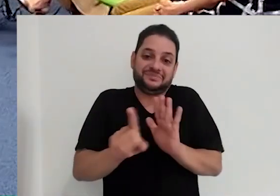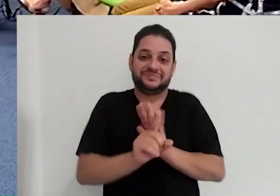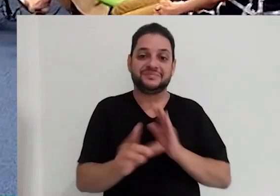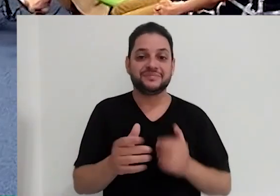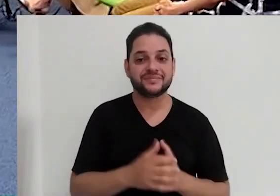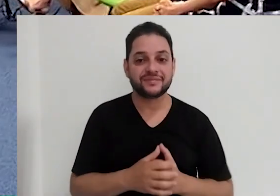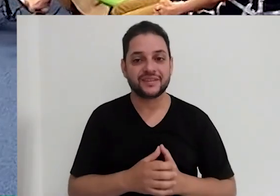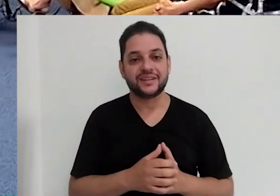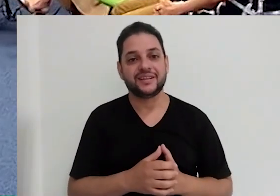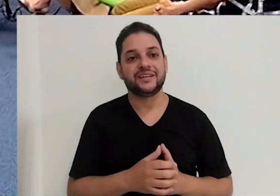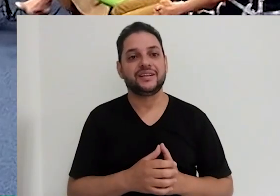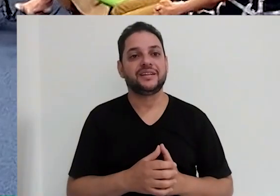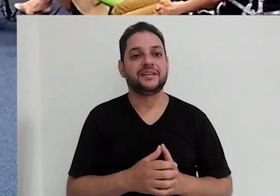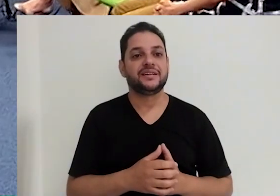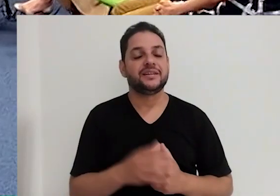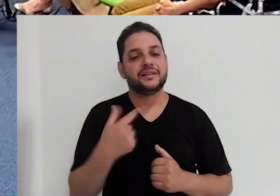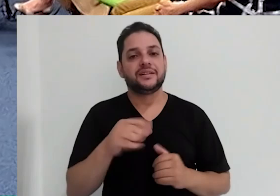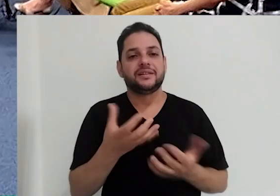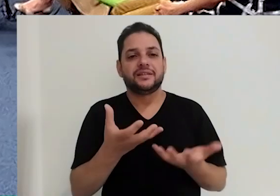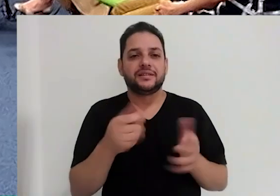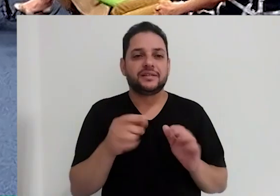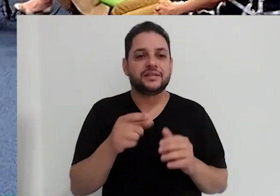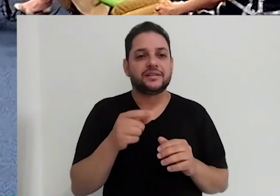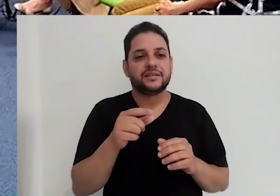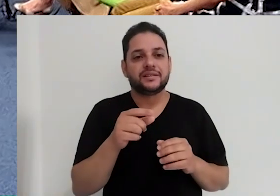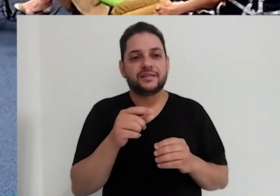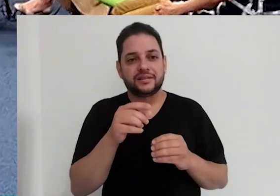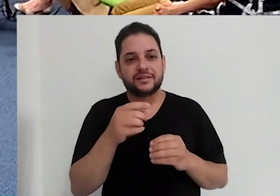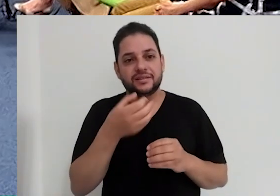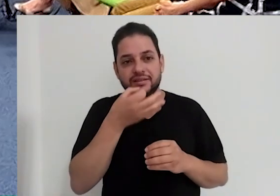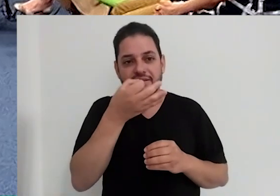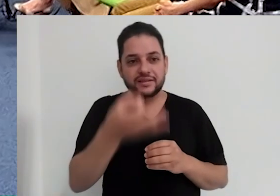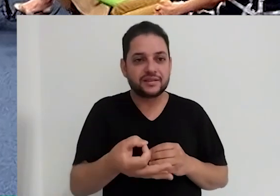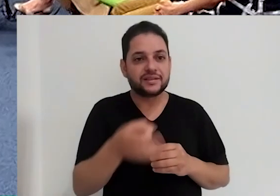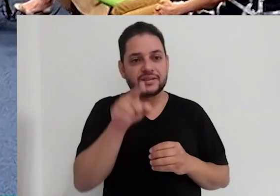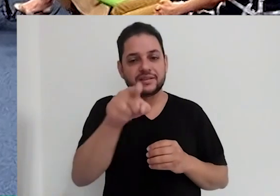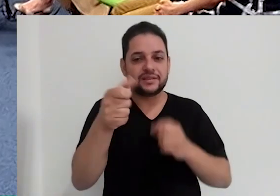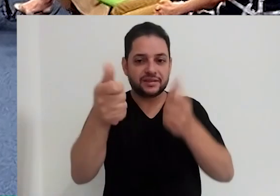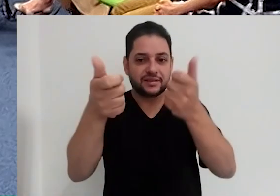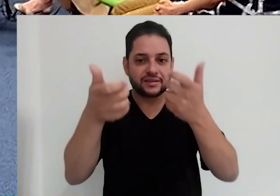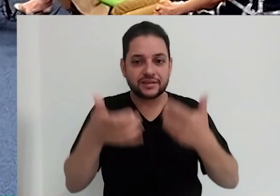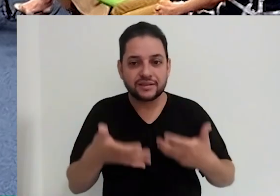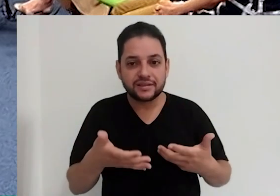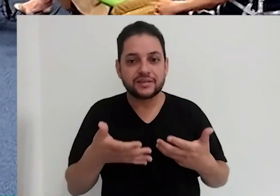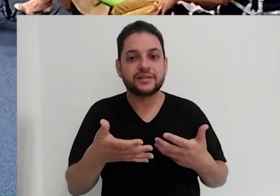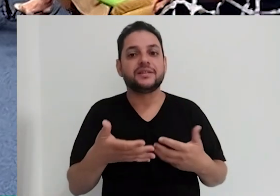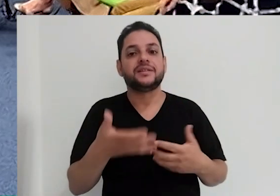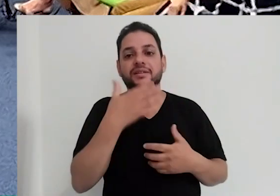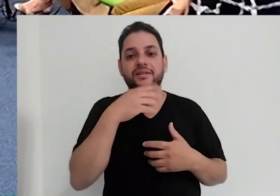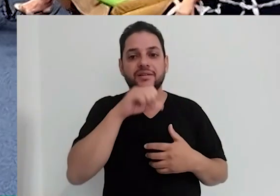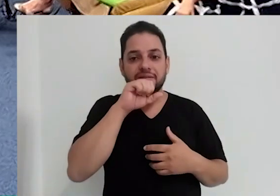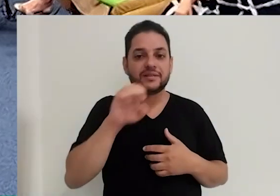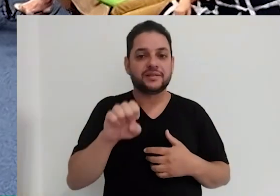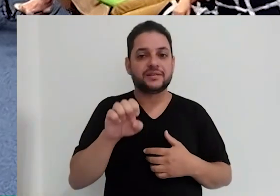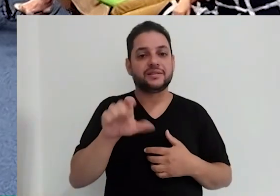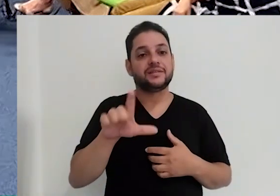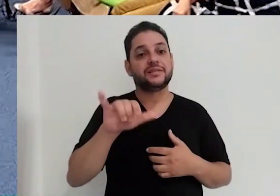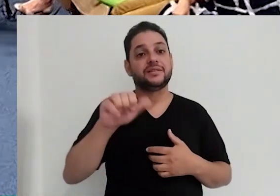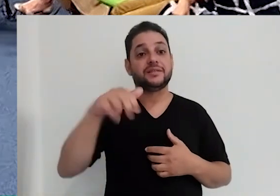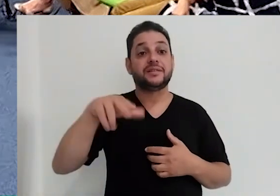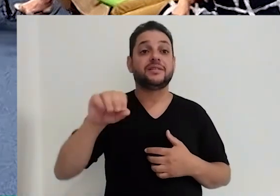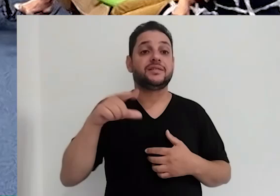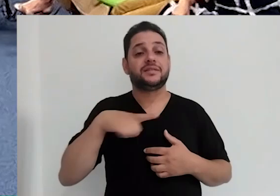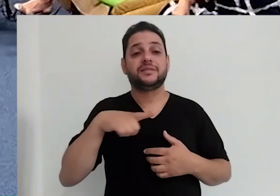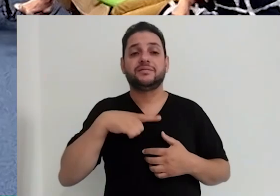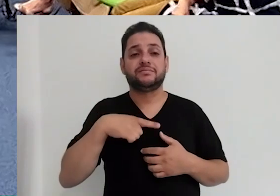eh só queria fazer um comentário também sobre o que você acabou de falar do pai da Alana para mim o caso da Alana é muito emblemático porque